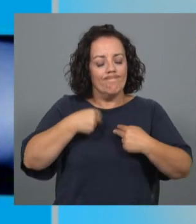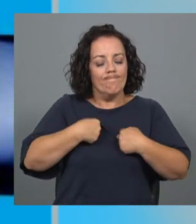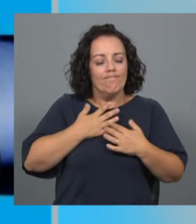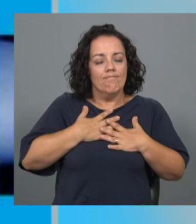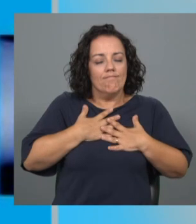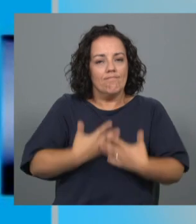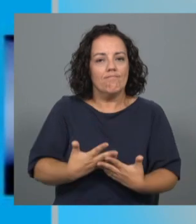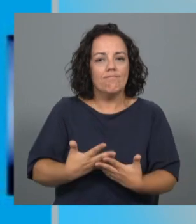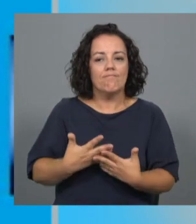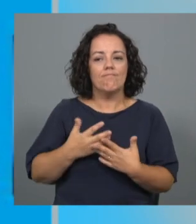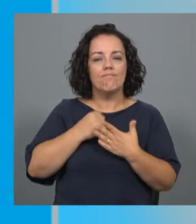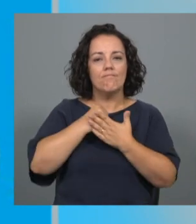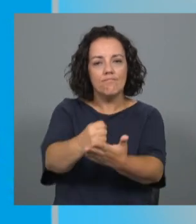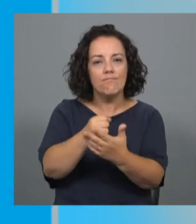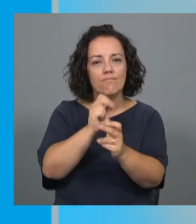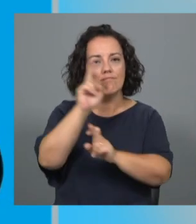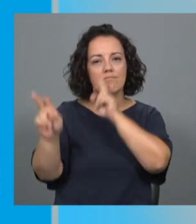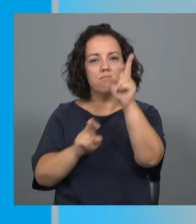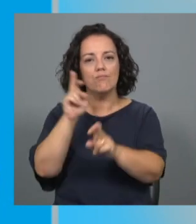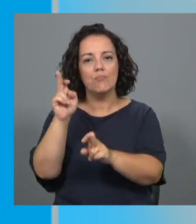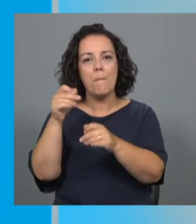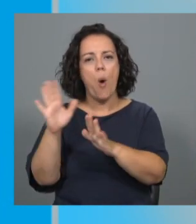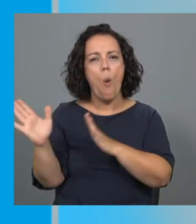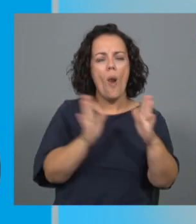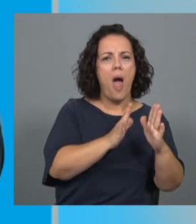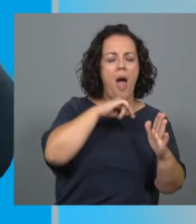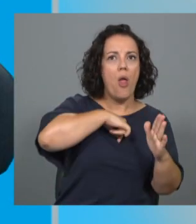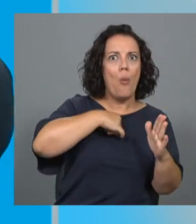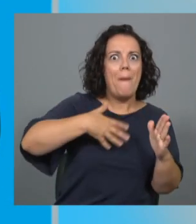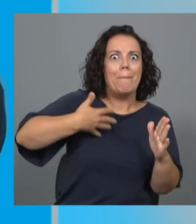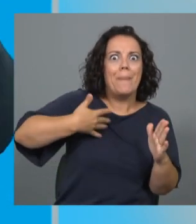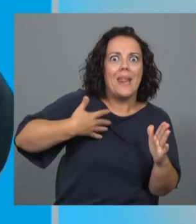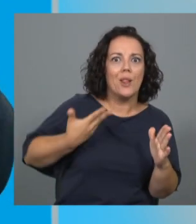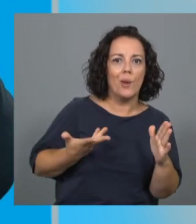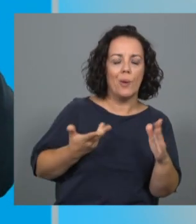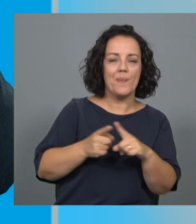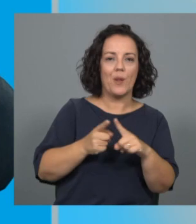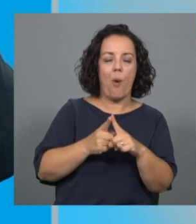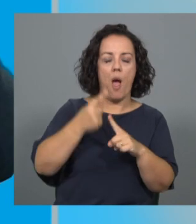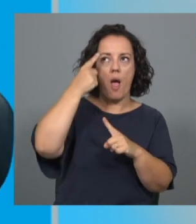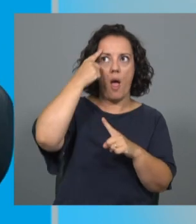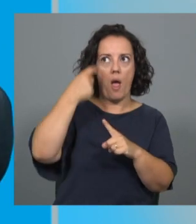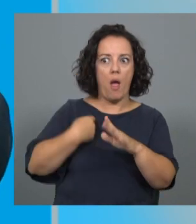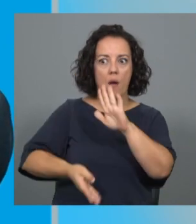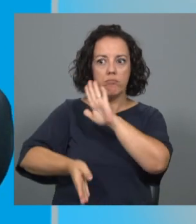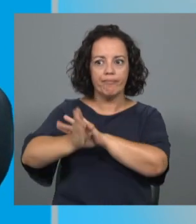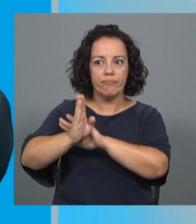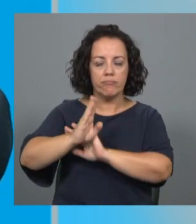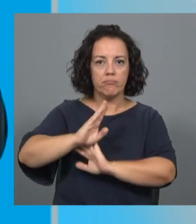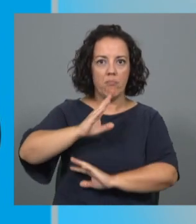é paradoxal, porque eu sentia medo. Aquela ideia de partir, de ir para a